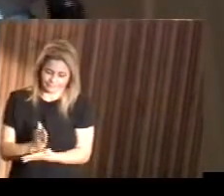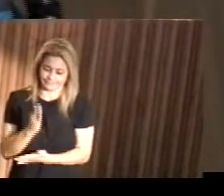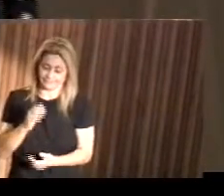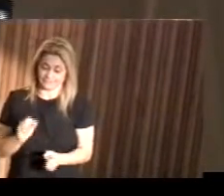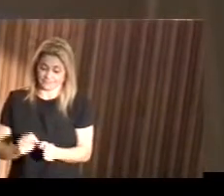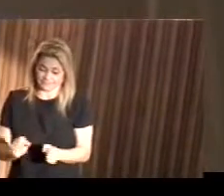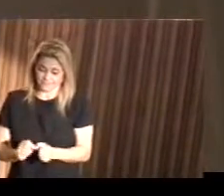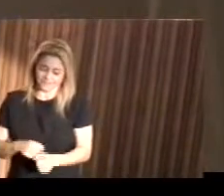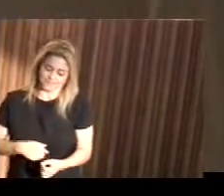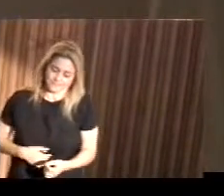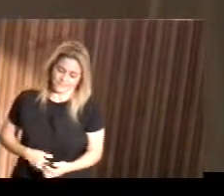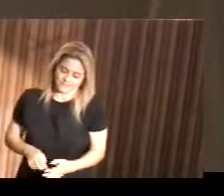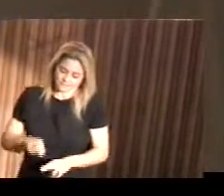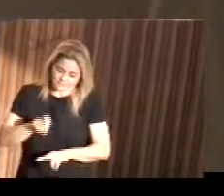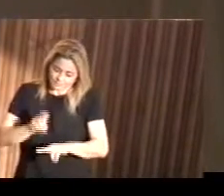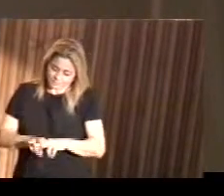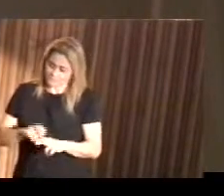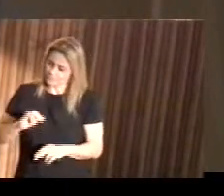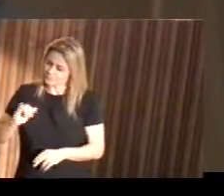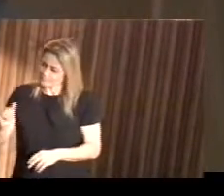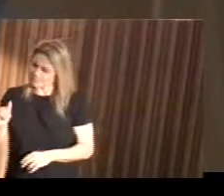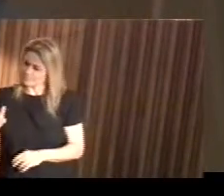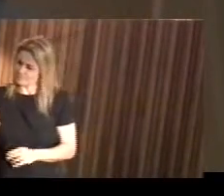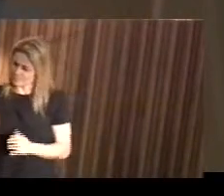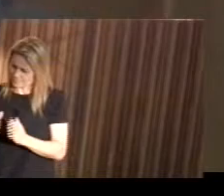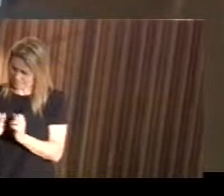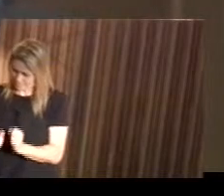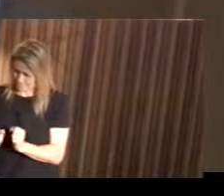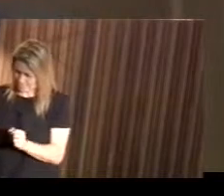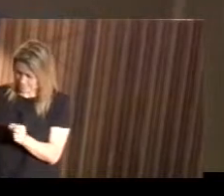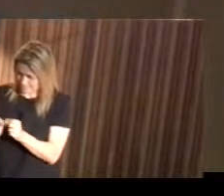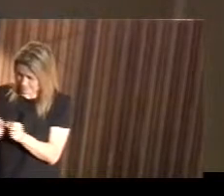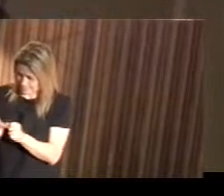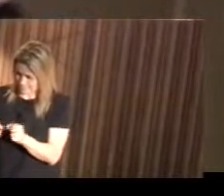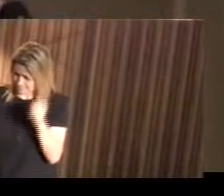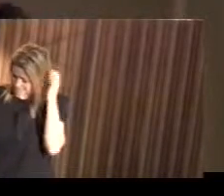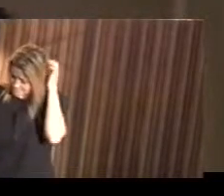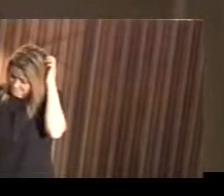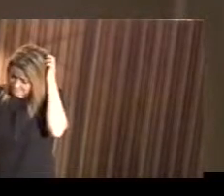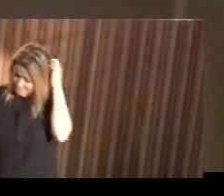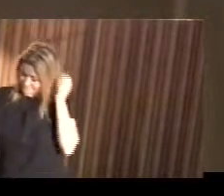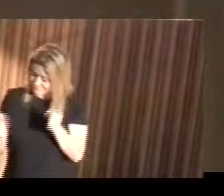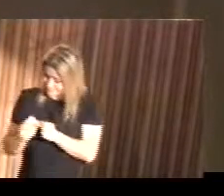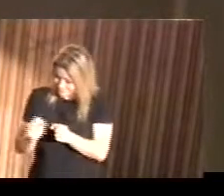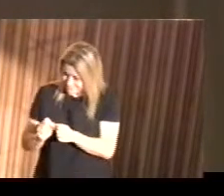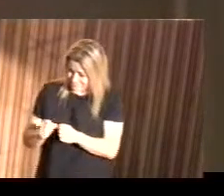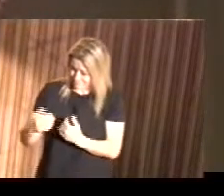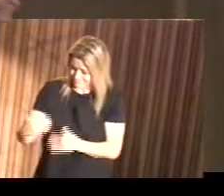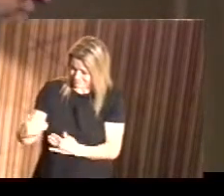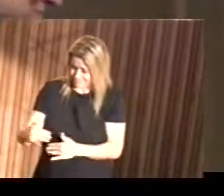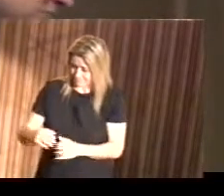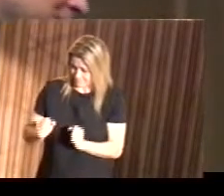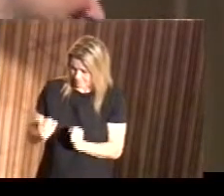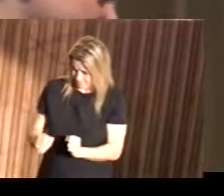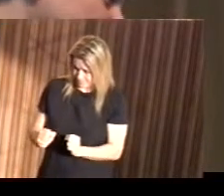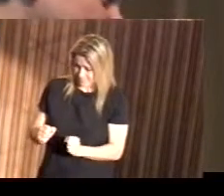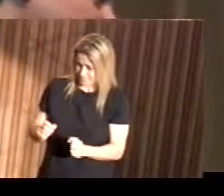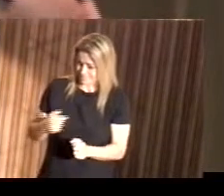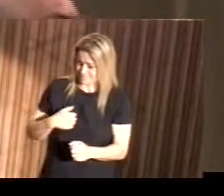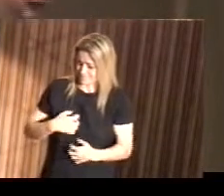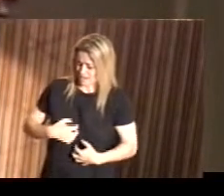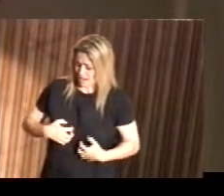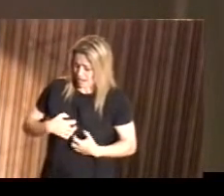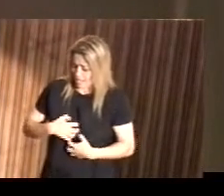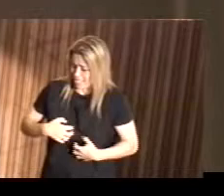me dar. Aí cheguei para ele sempre dava a prova primeiro, a aula depois, e eu fui cair na besteira de falar para ele: professor, eu estou passando